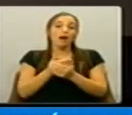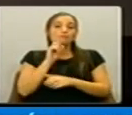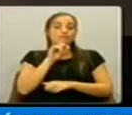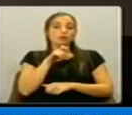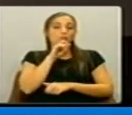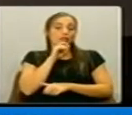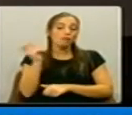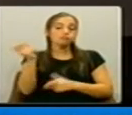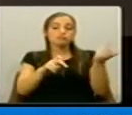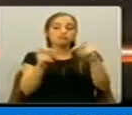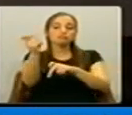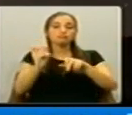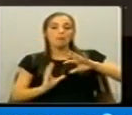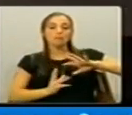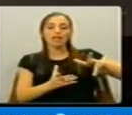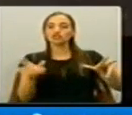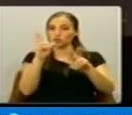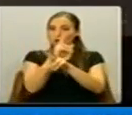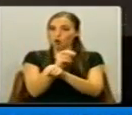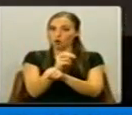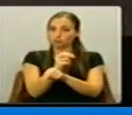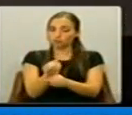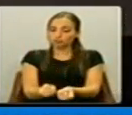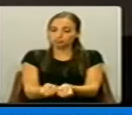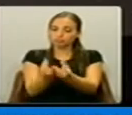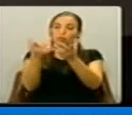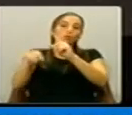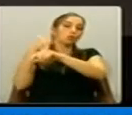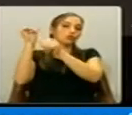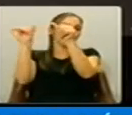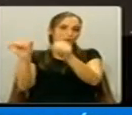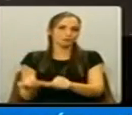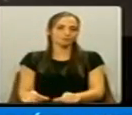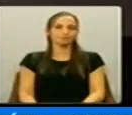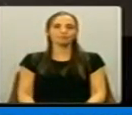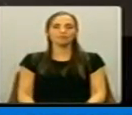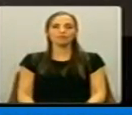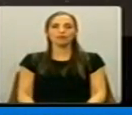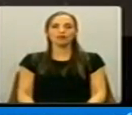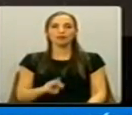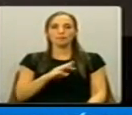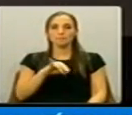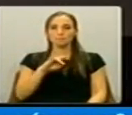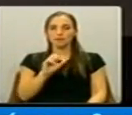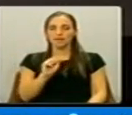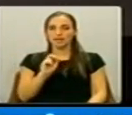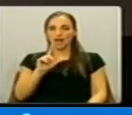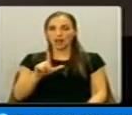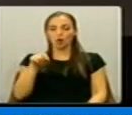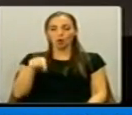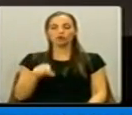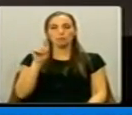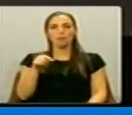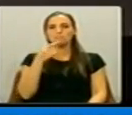novos planetas a serem formados noutros sistemas estelares. Miguel, hoje também para perceber que parece